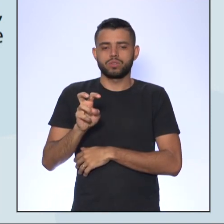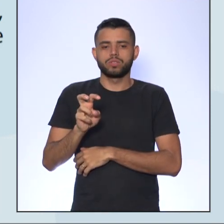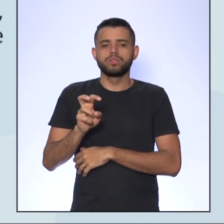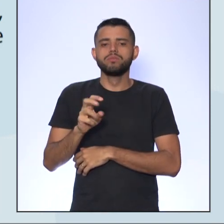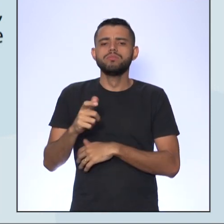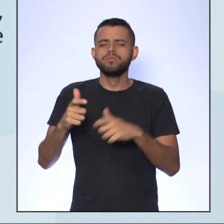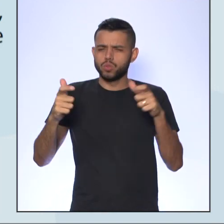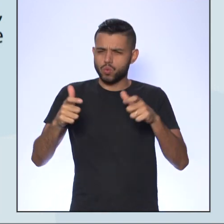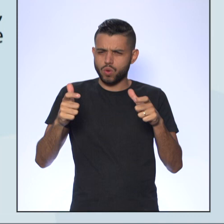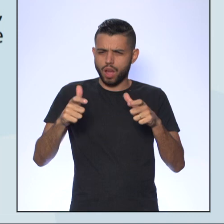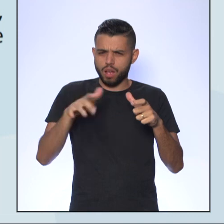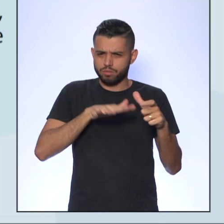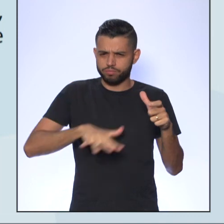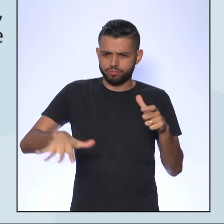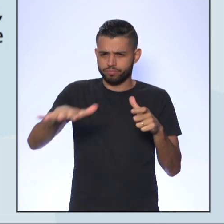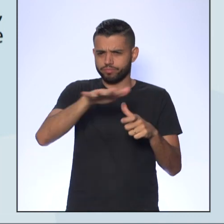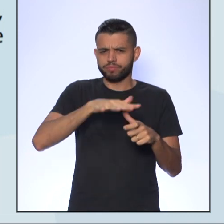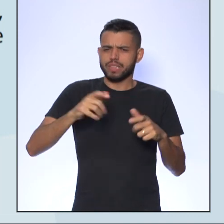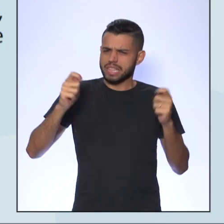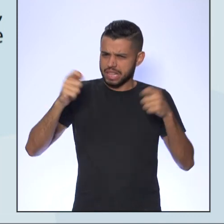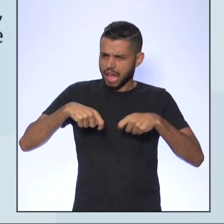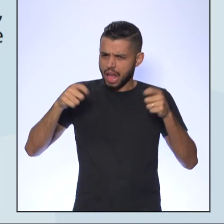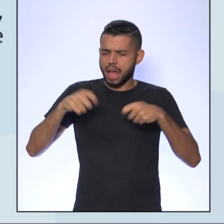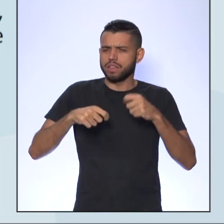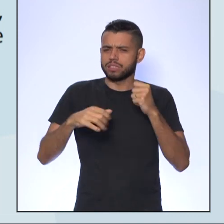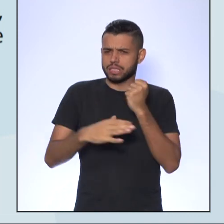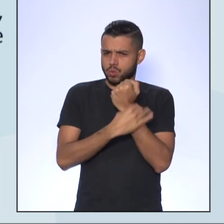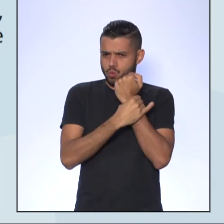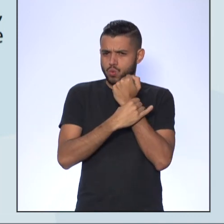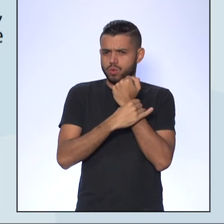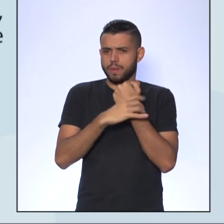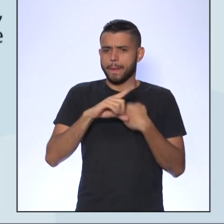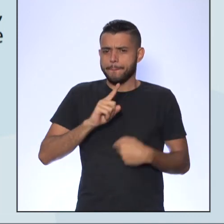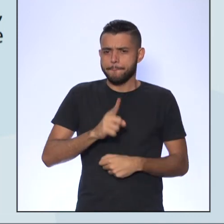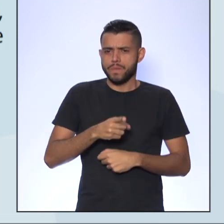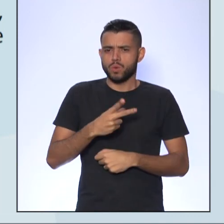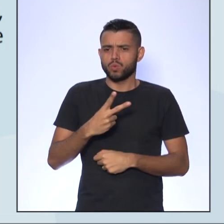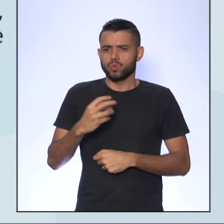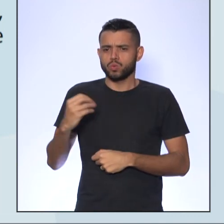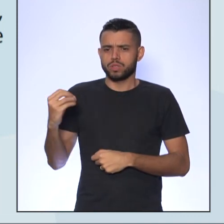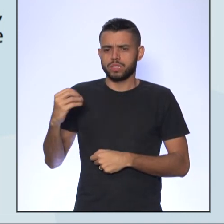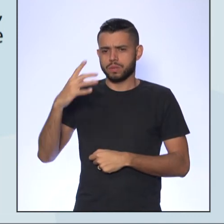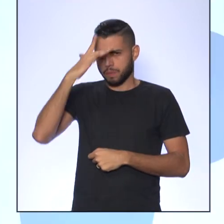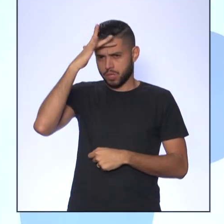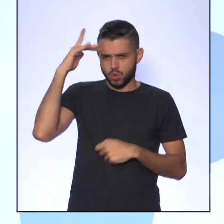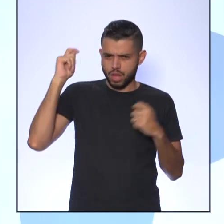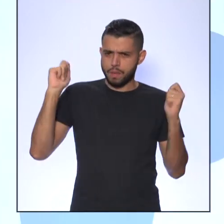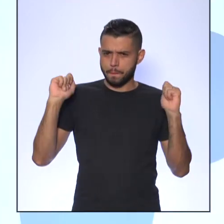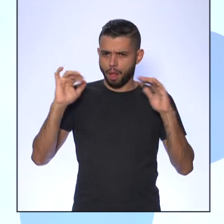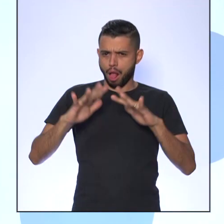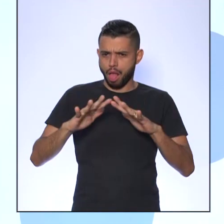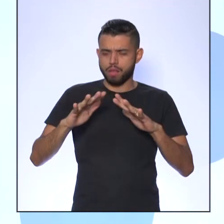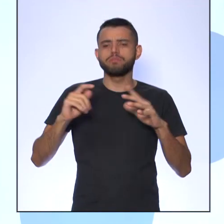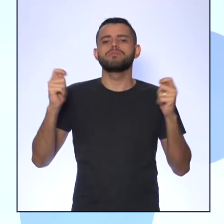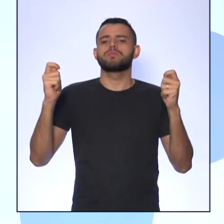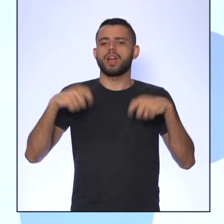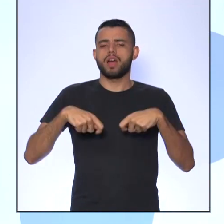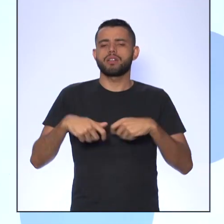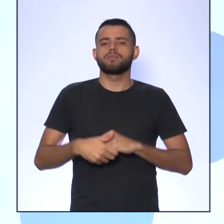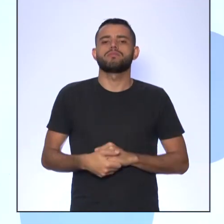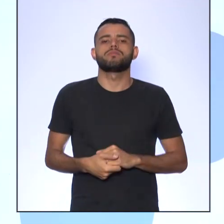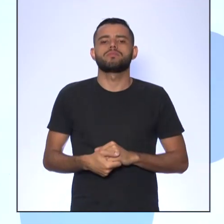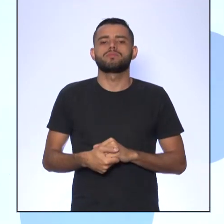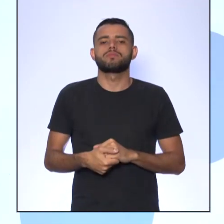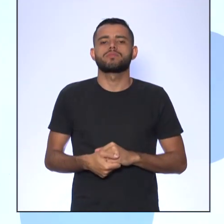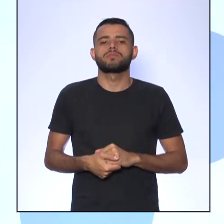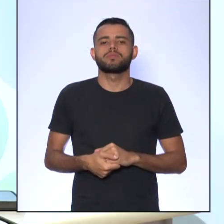será suficiente e seguro para 1.200 pessoas? 1.200 são o total de pessoas, não é o total de alunos